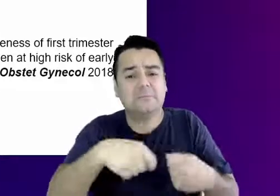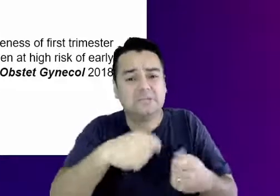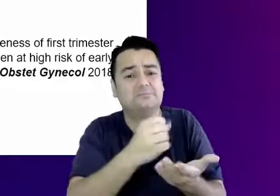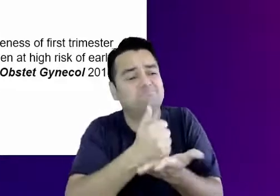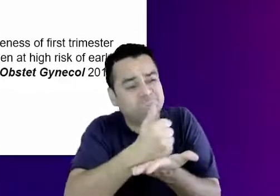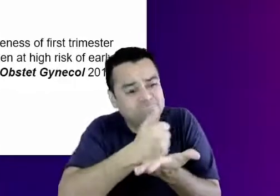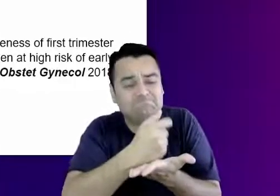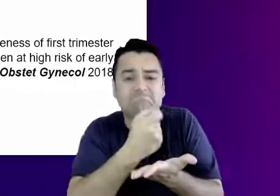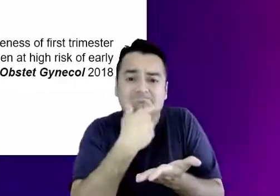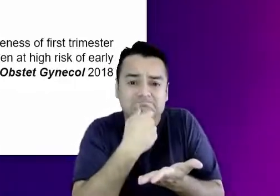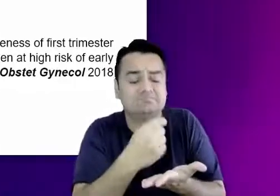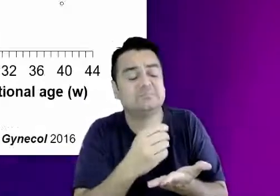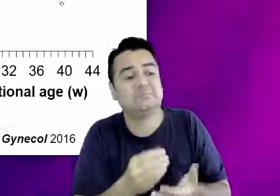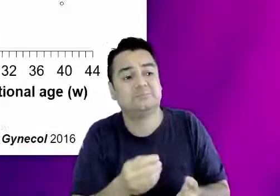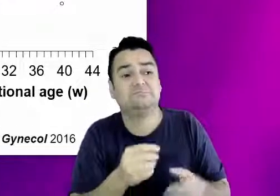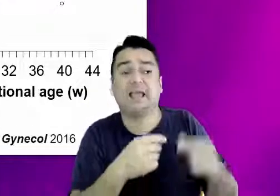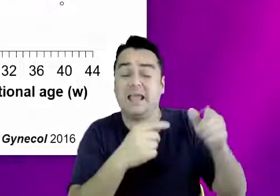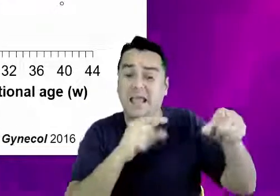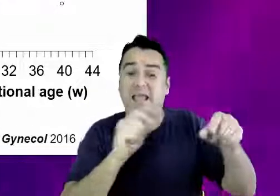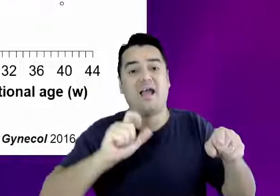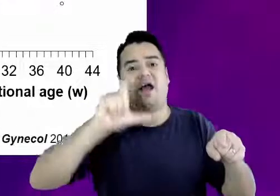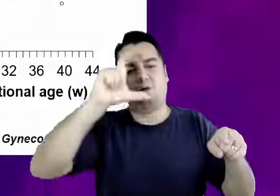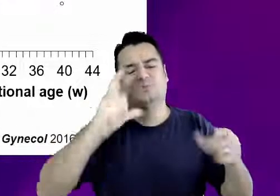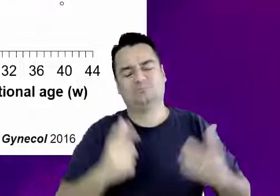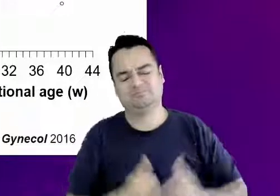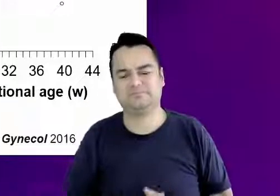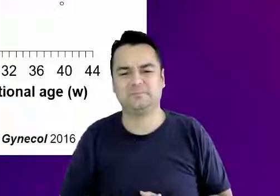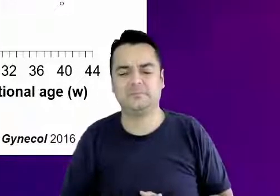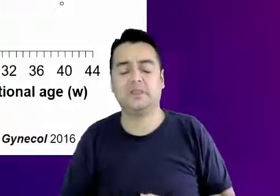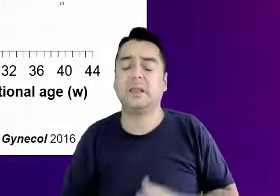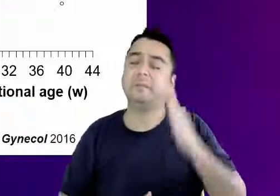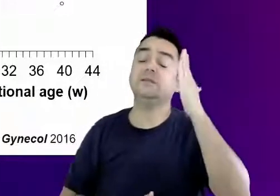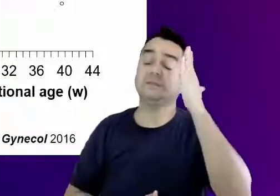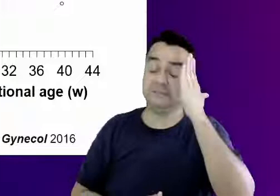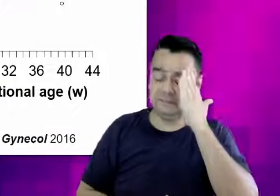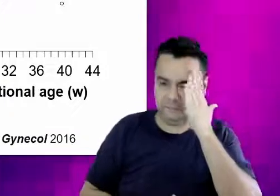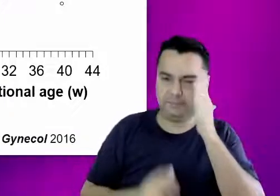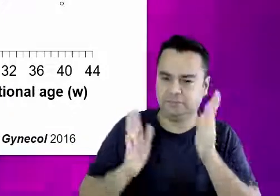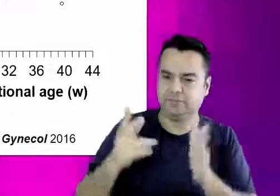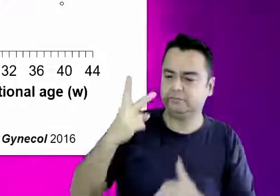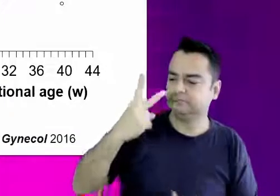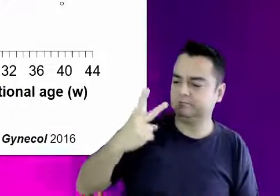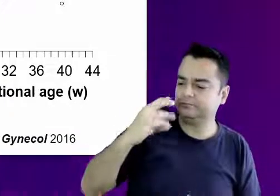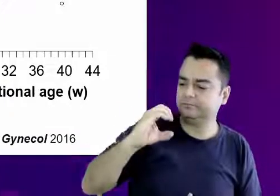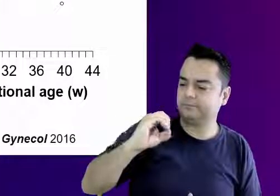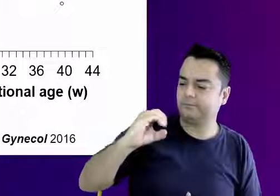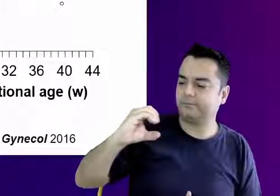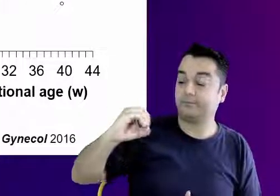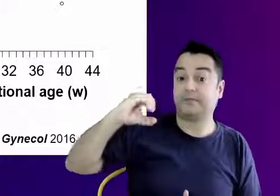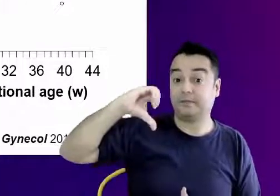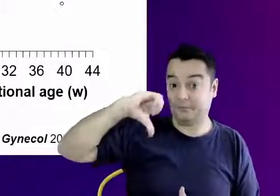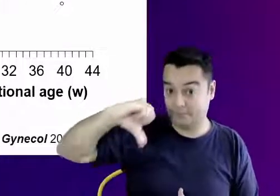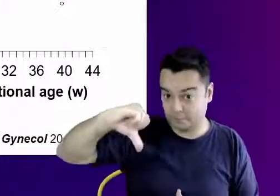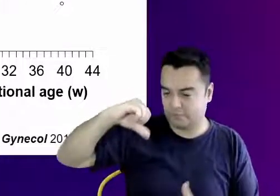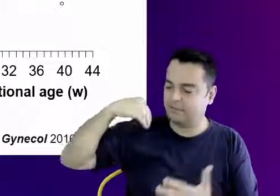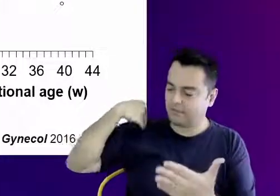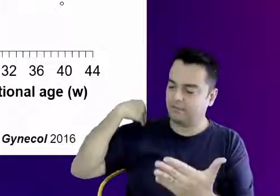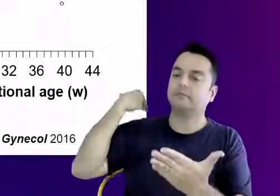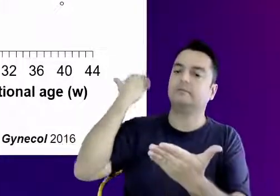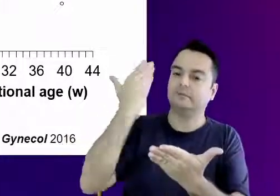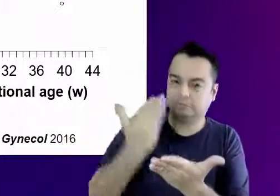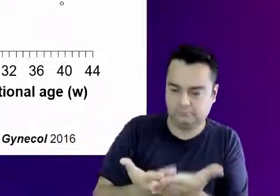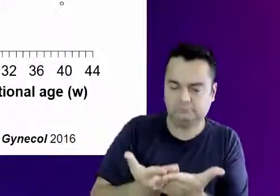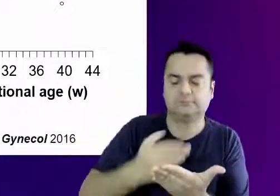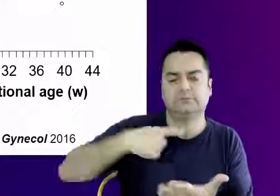não é muito alta. Se sabe, desde 2009, isso foi extremamente comprovado ao